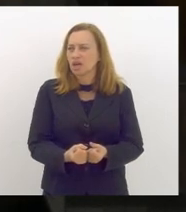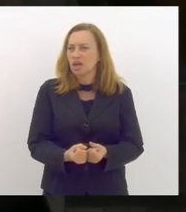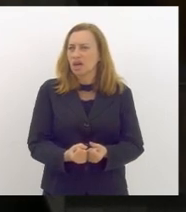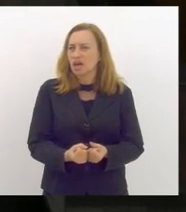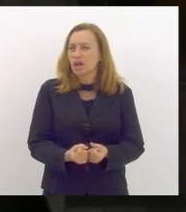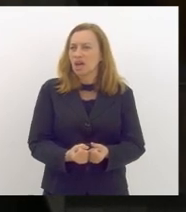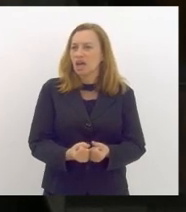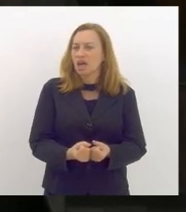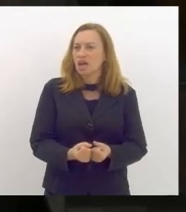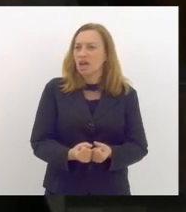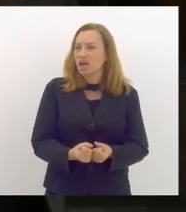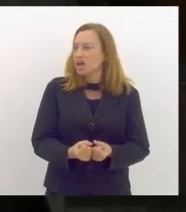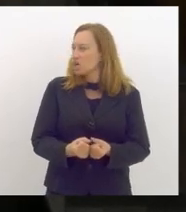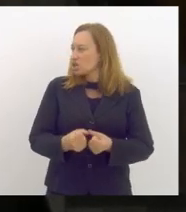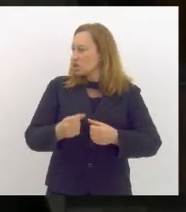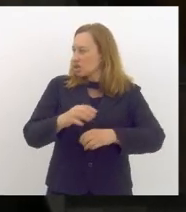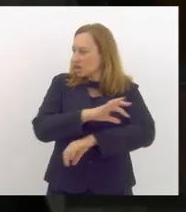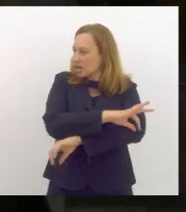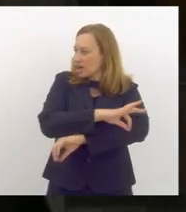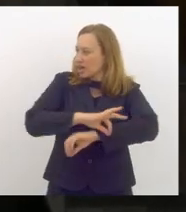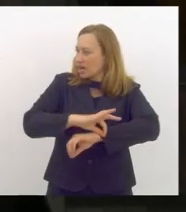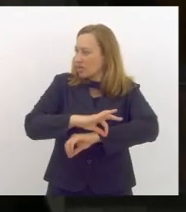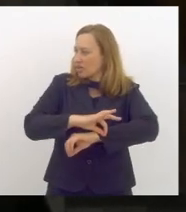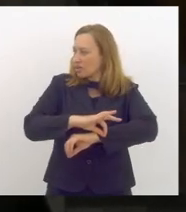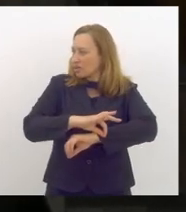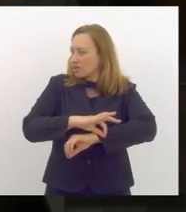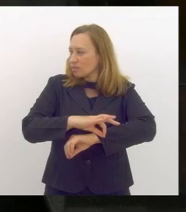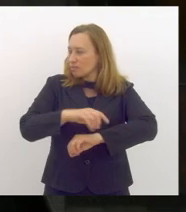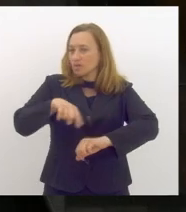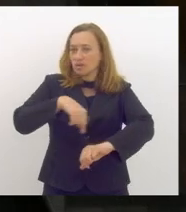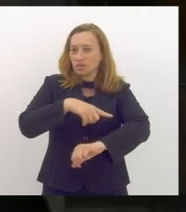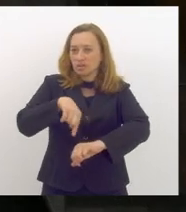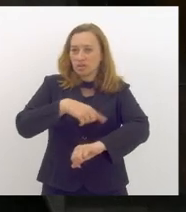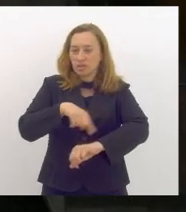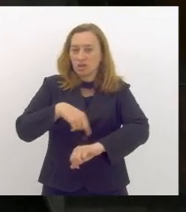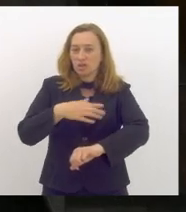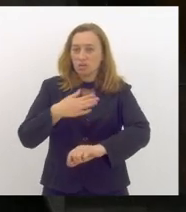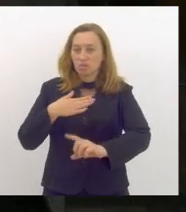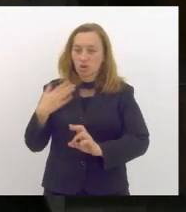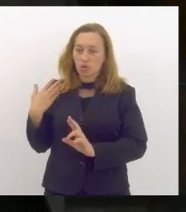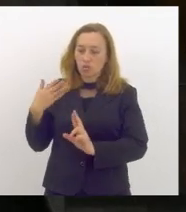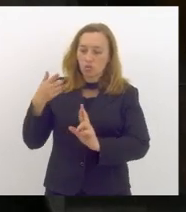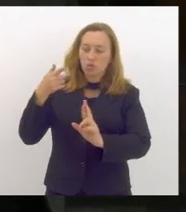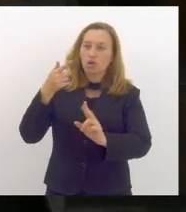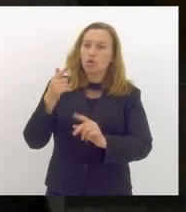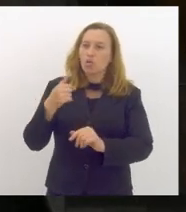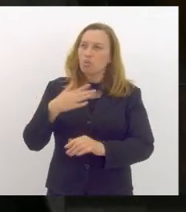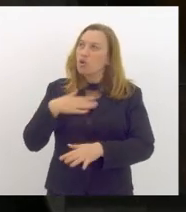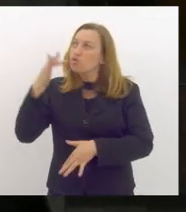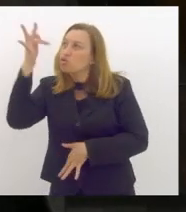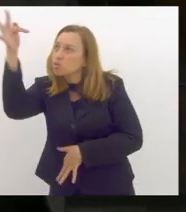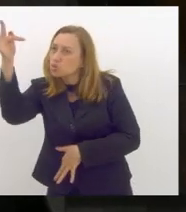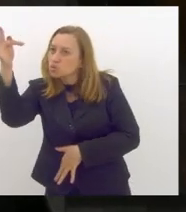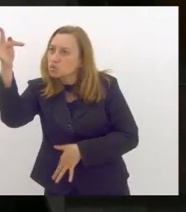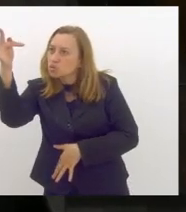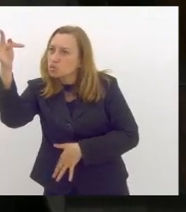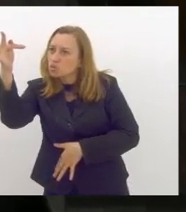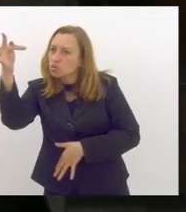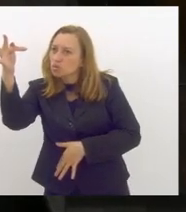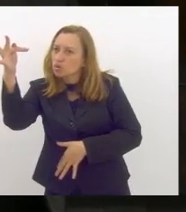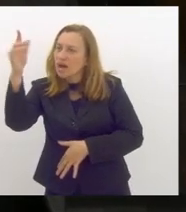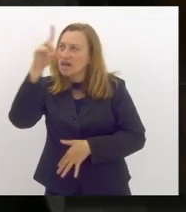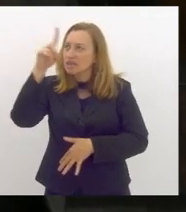e que meu destino eu mesmo traço estão a poesia poesia